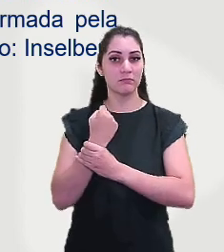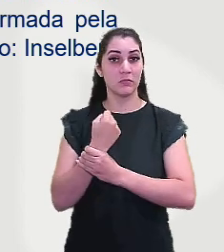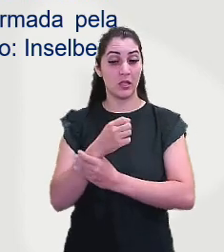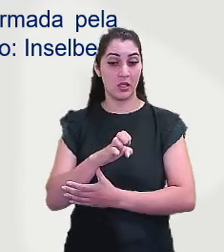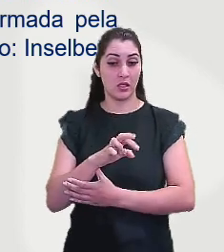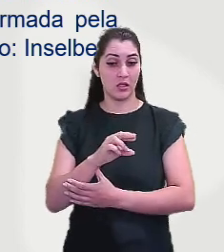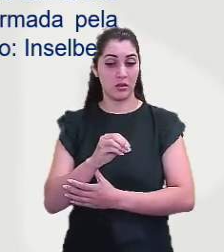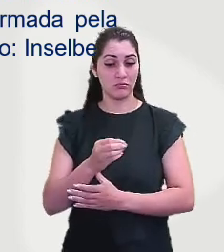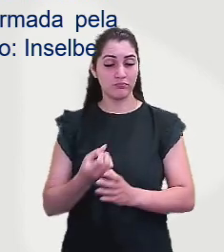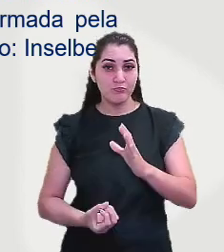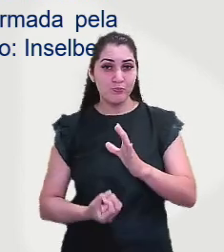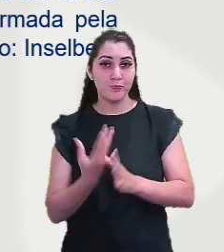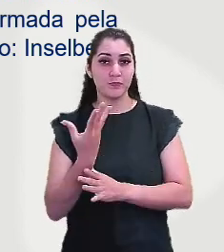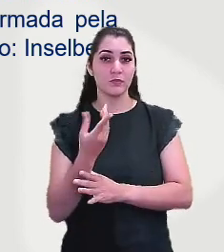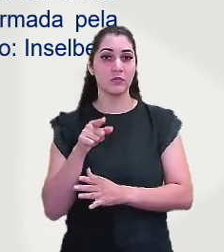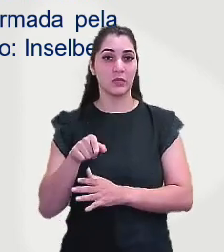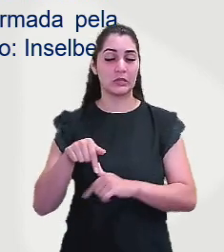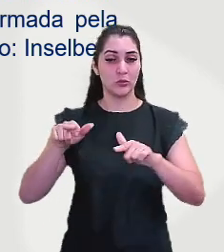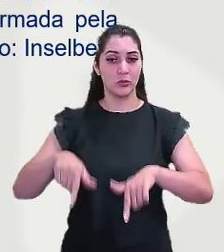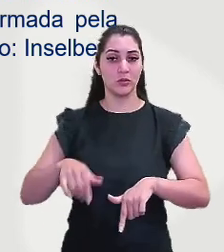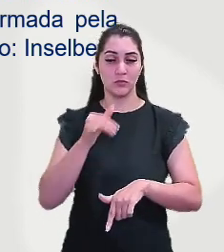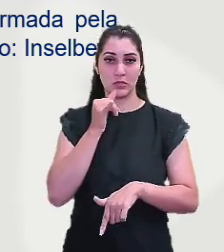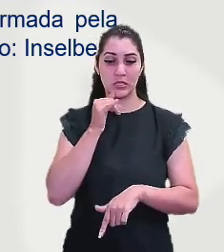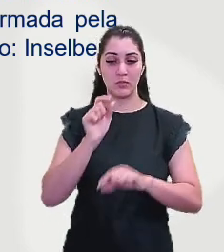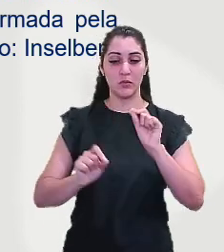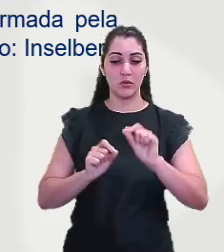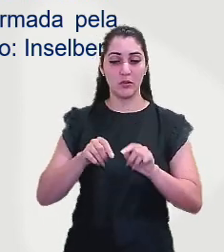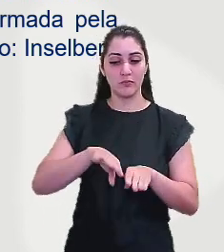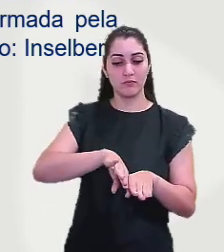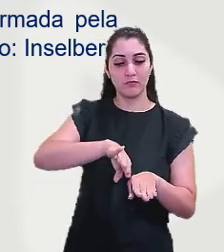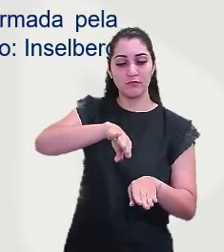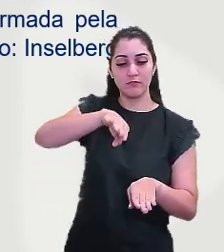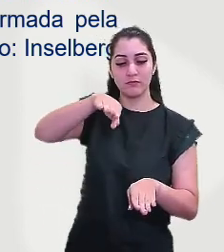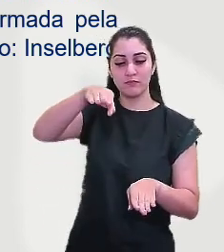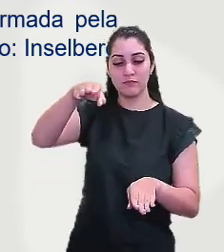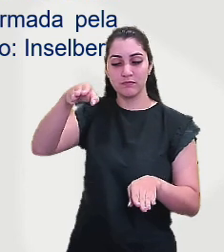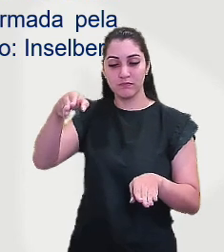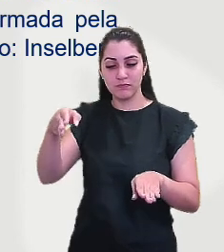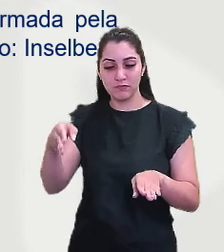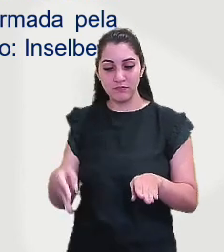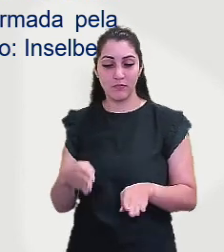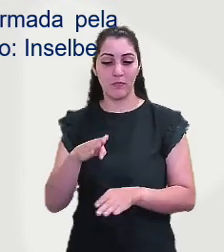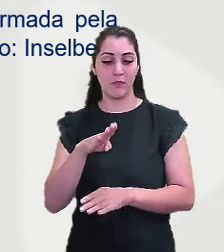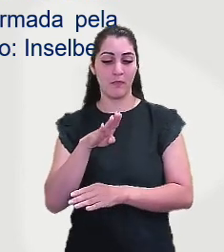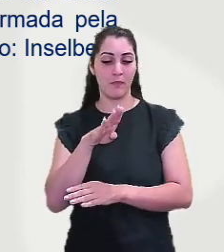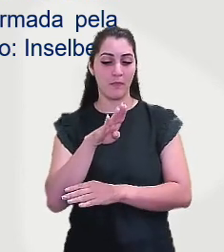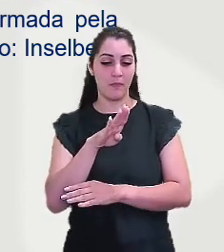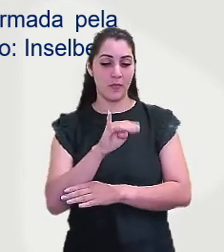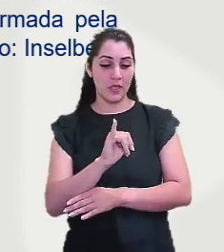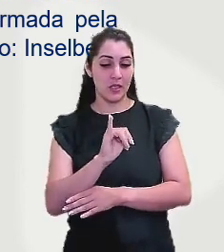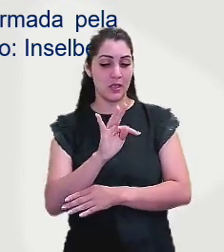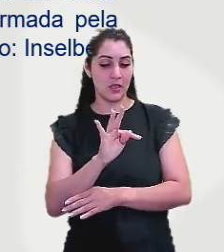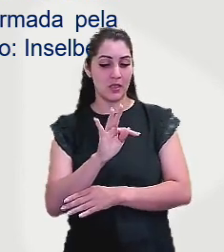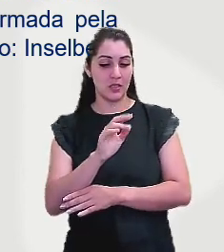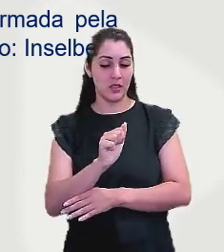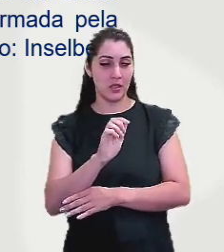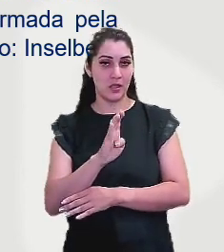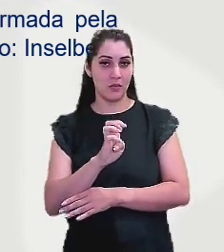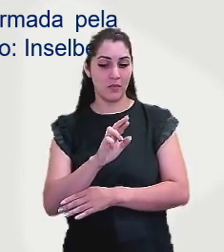erosão do que a área ao seu entorno. Um exemplo, esse é o Inselberg de Taberaba, na Bahia. Então, essa área